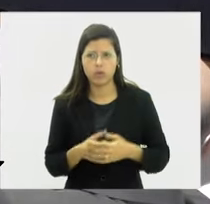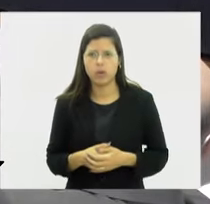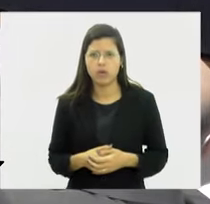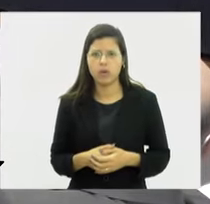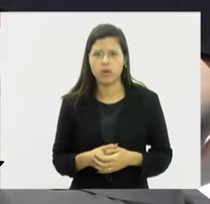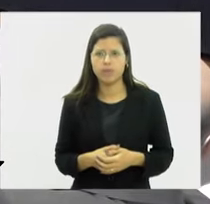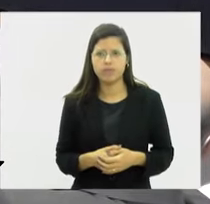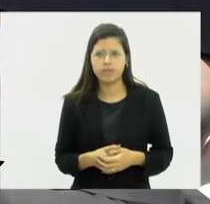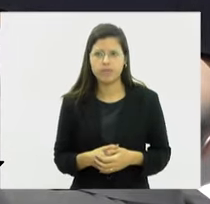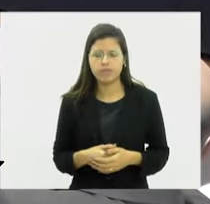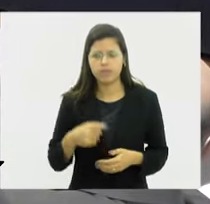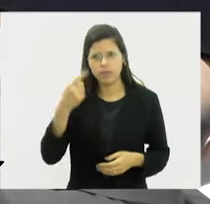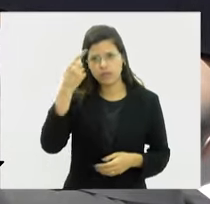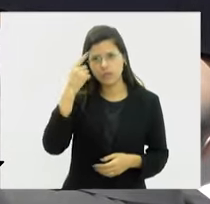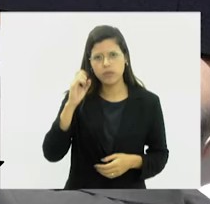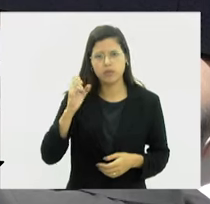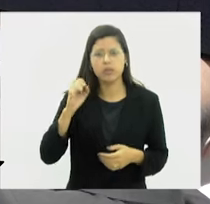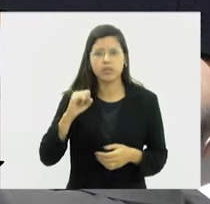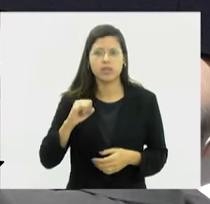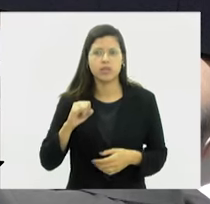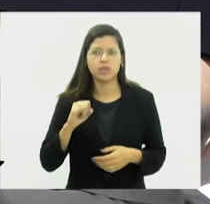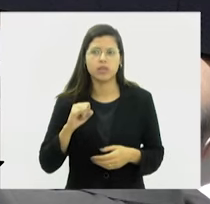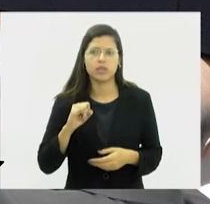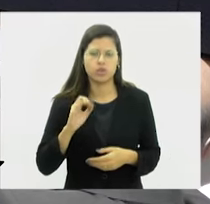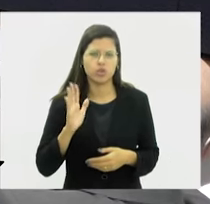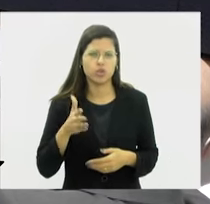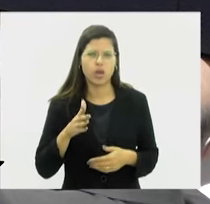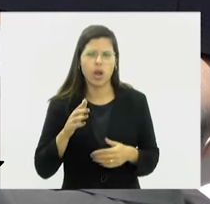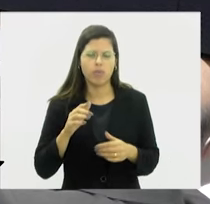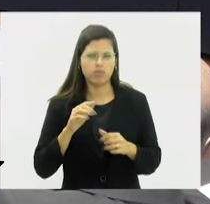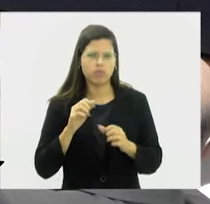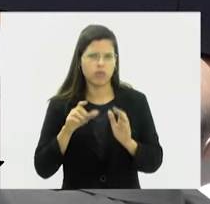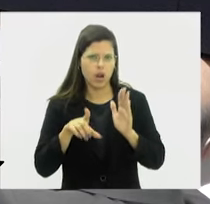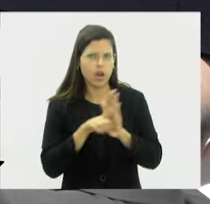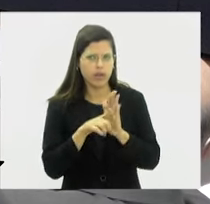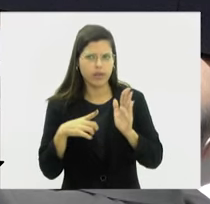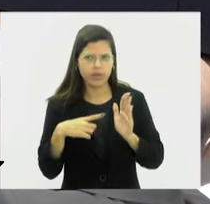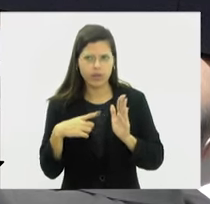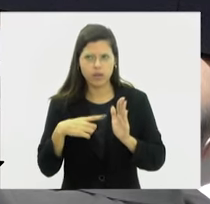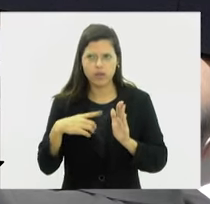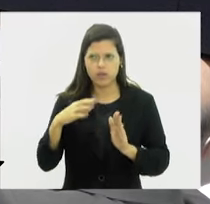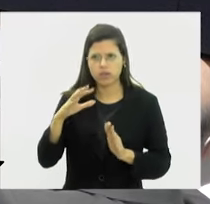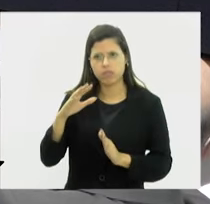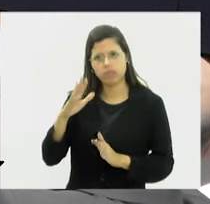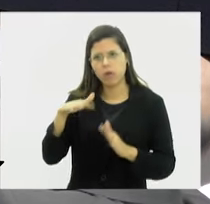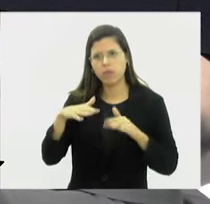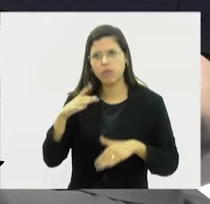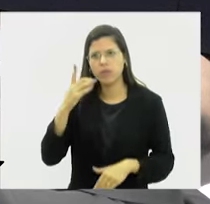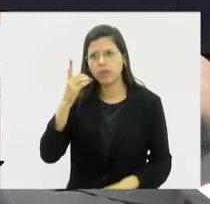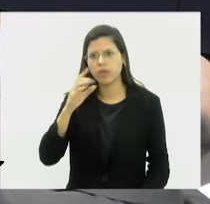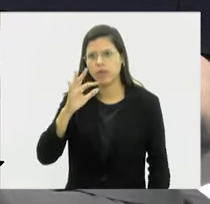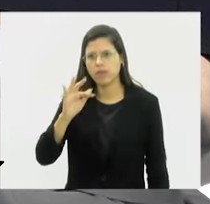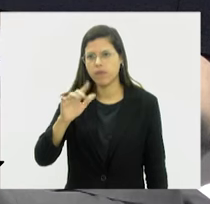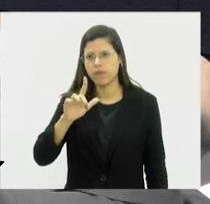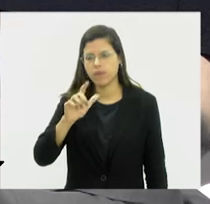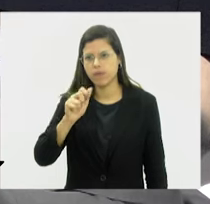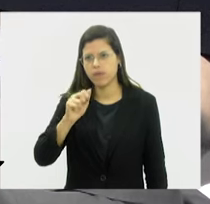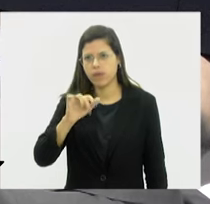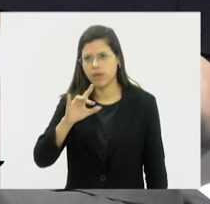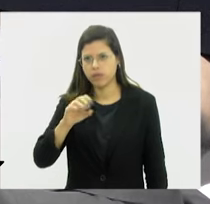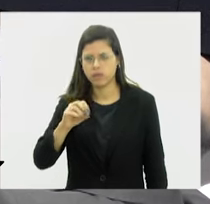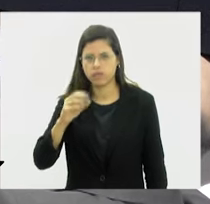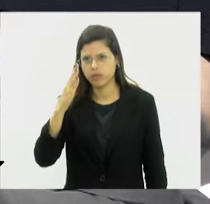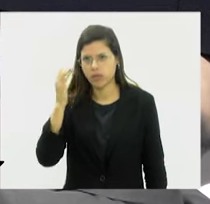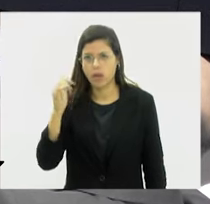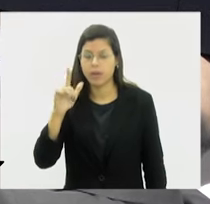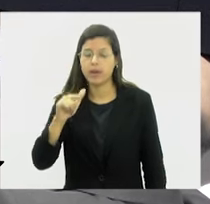tramitando, não sei se já virou lei, foi incorporado ao ordenamento, talvez o deputado Flávio Serafini tenha conhecimento, sobre filhos órfãos. Que é o...